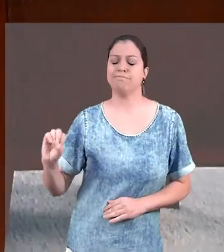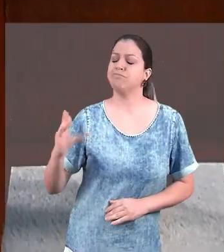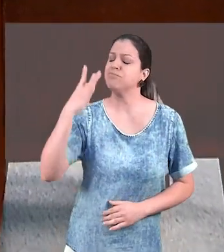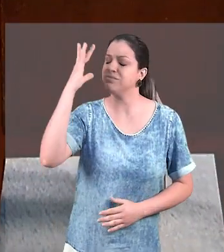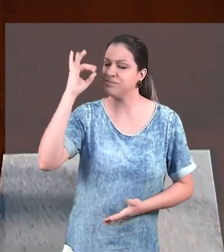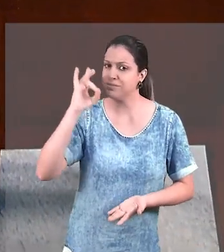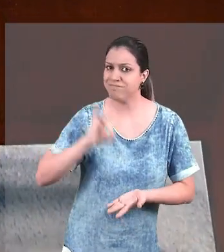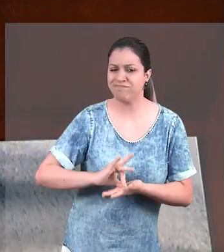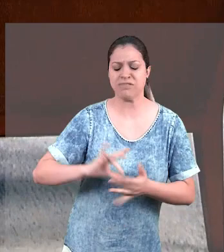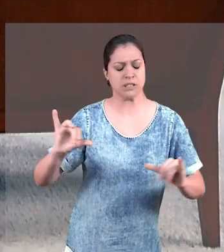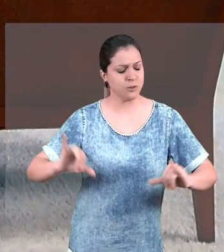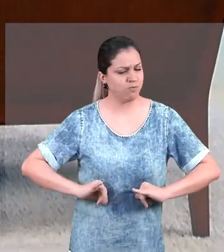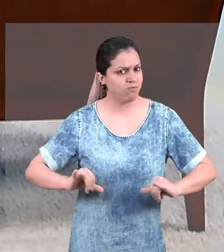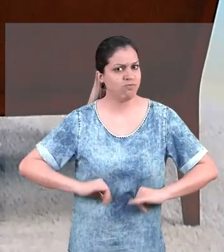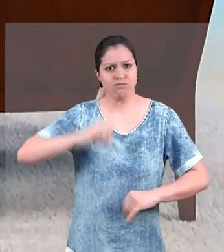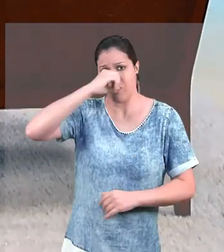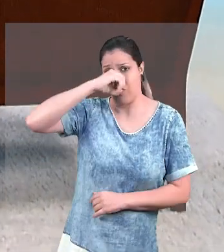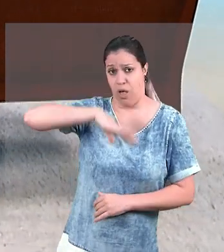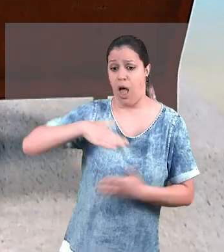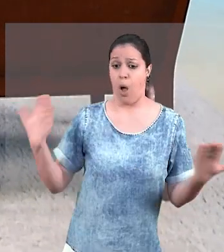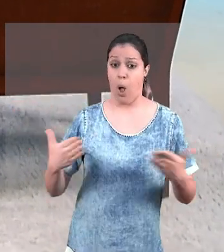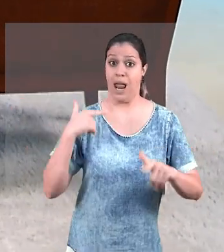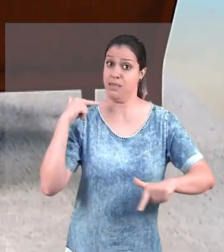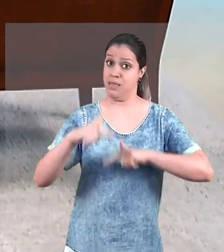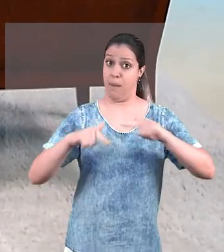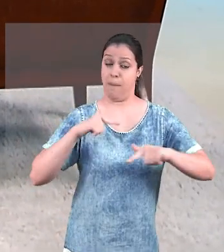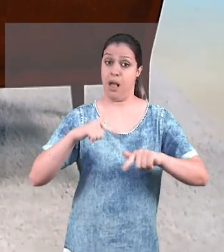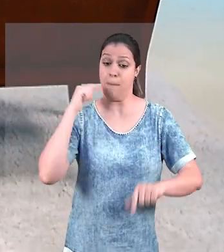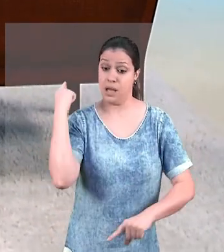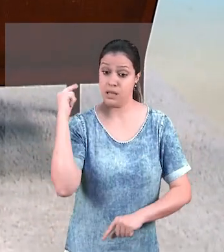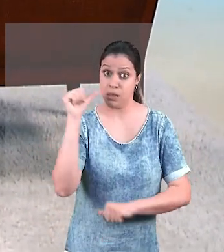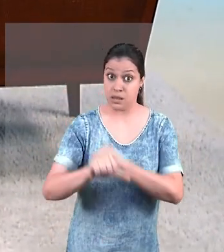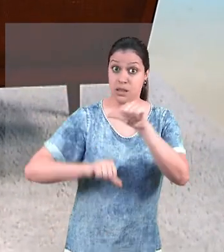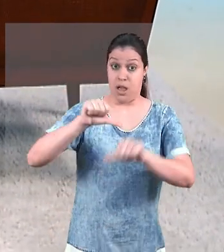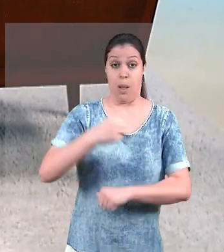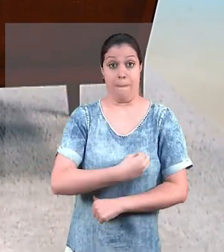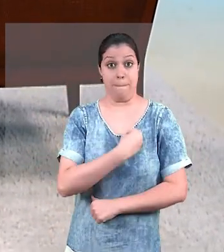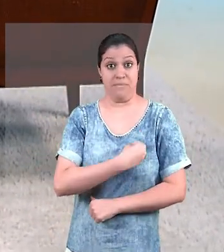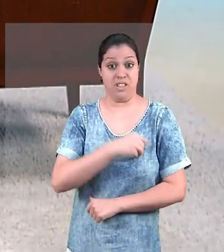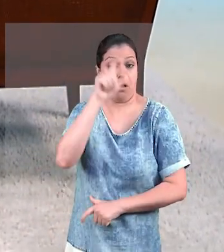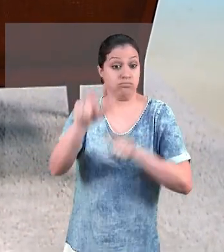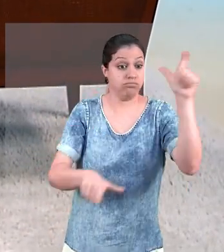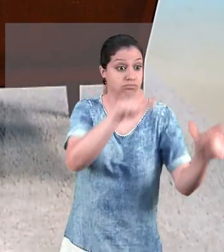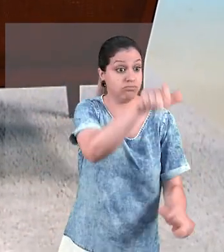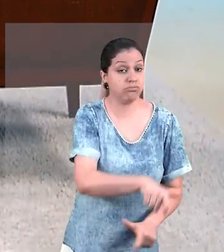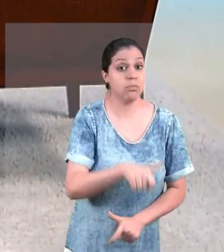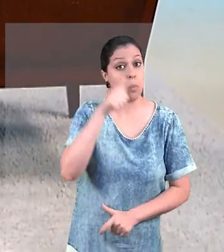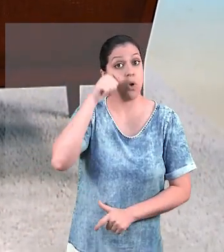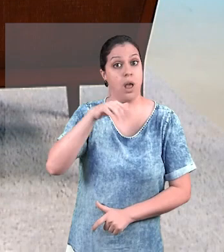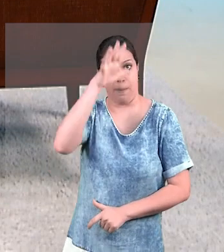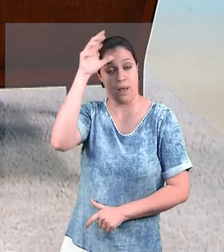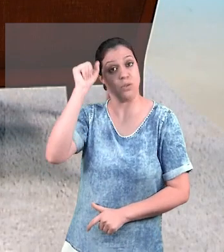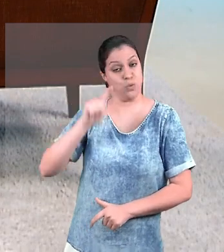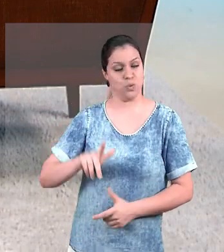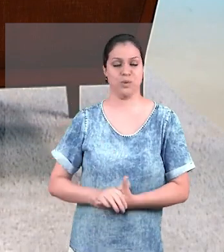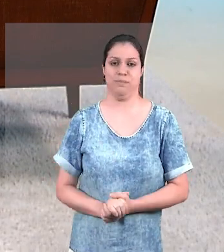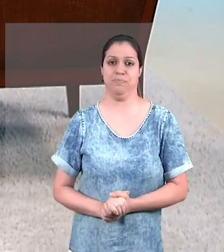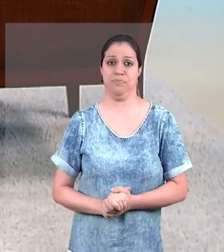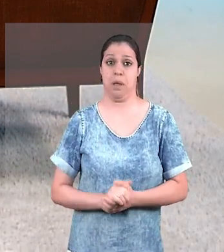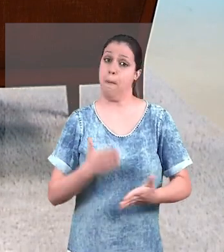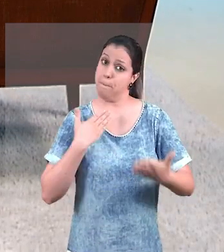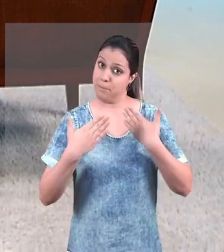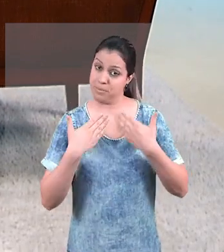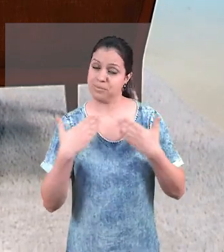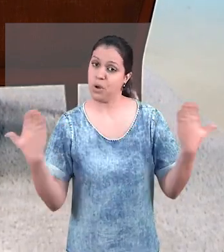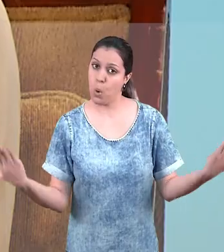na pele a violência e que agora trabalham para transformar a vida de centenas de mulheres sumatogrossenses. O nosso